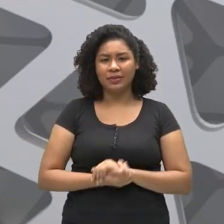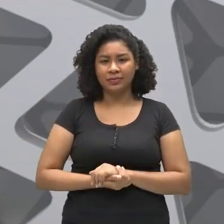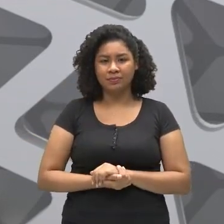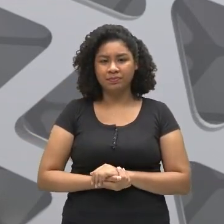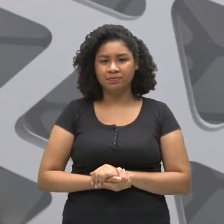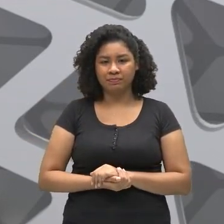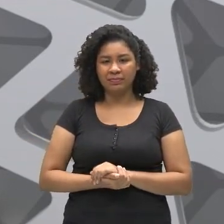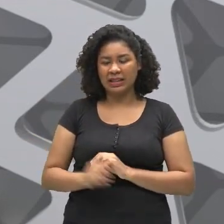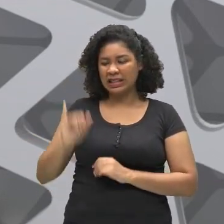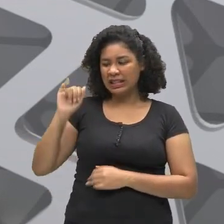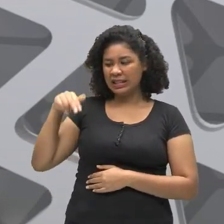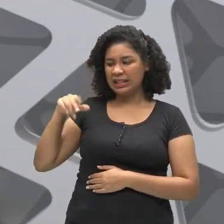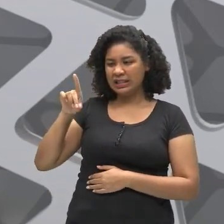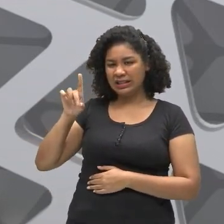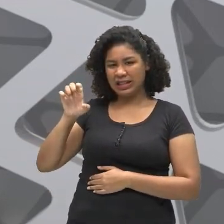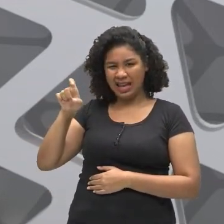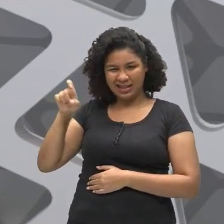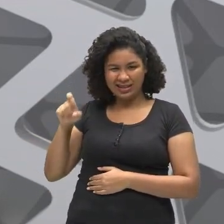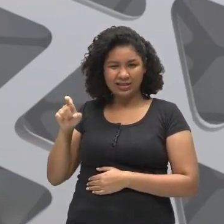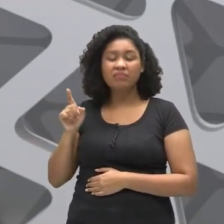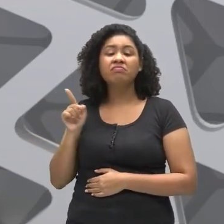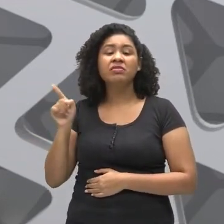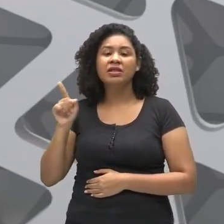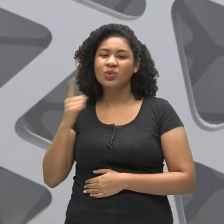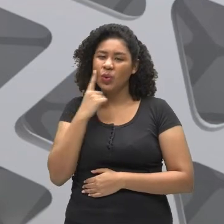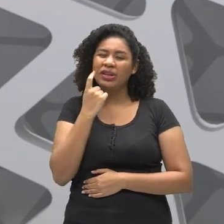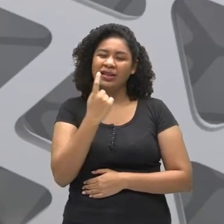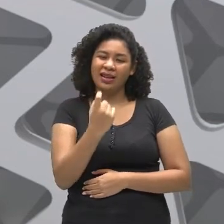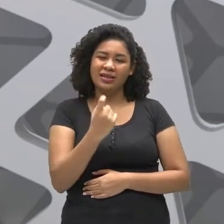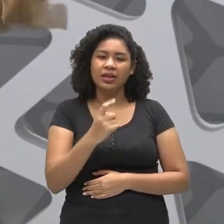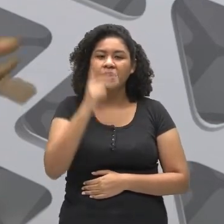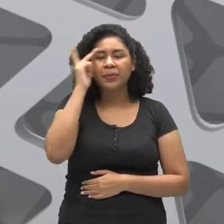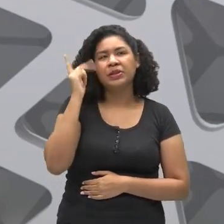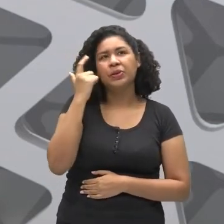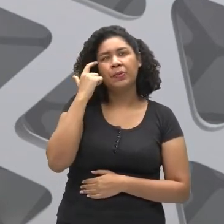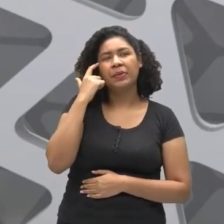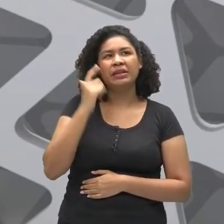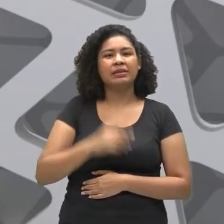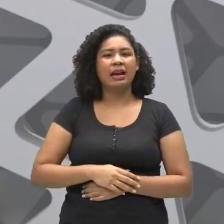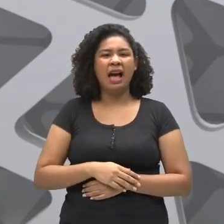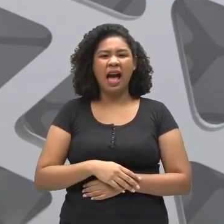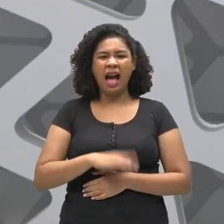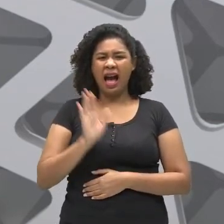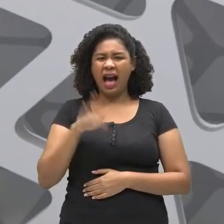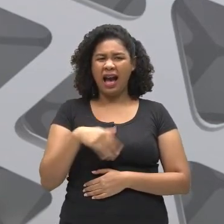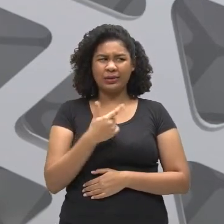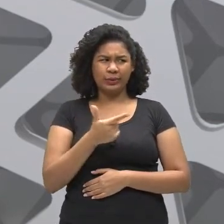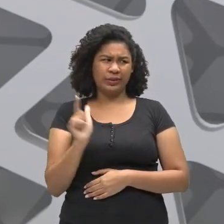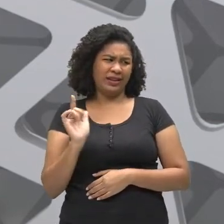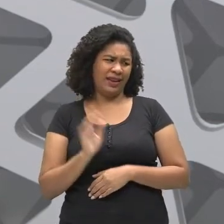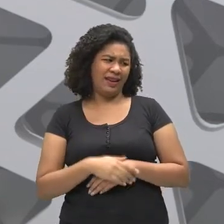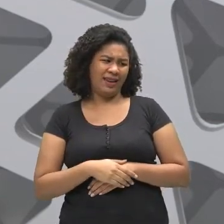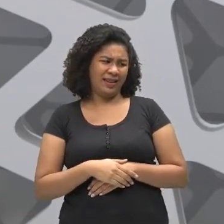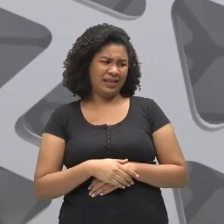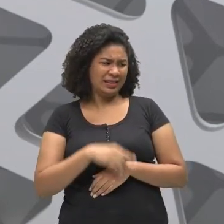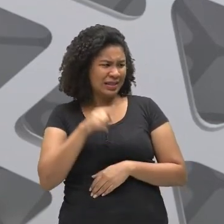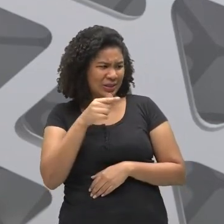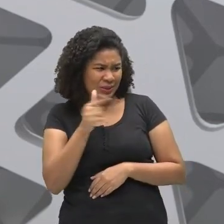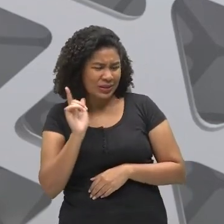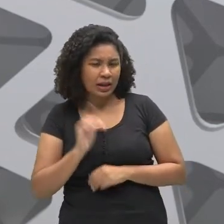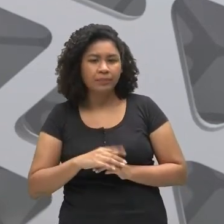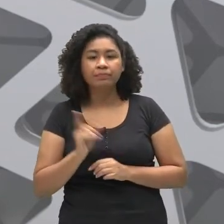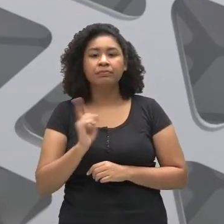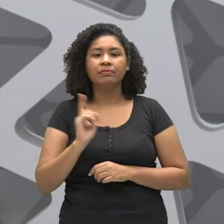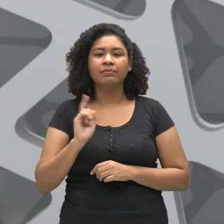bem interessante, porque ao contrário do que muita gente pensa, ele não existe mais. Não, gente. Eu trouxe um videozinho